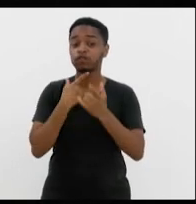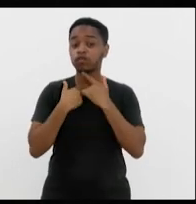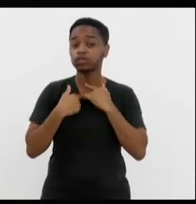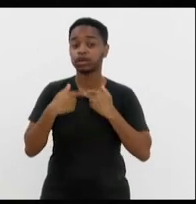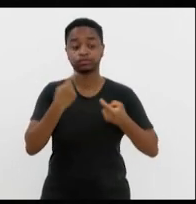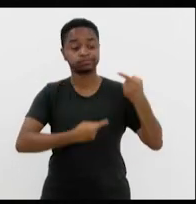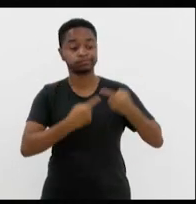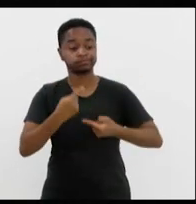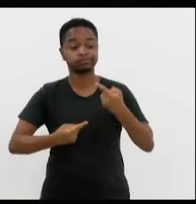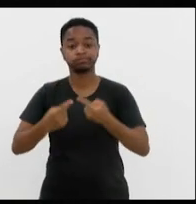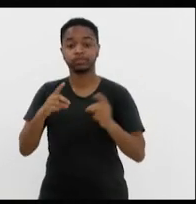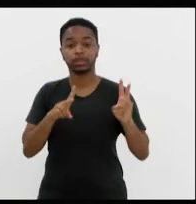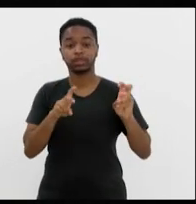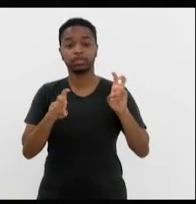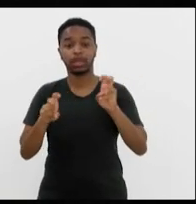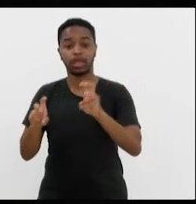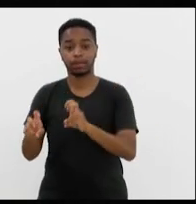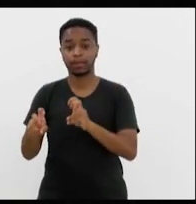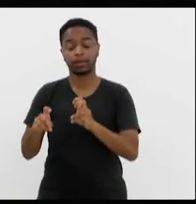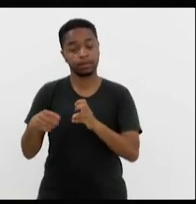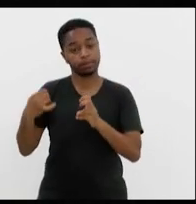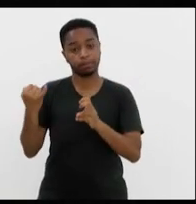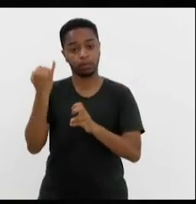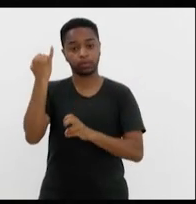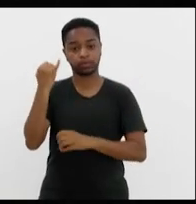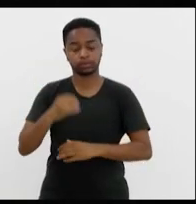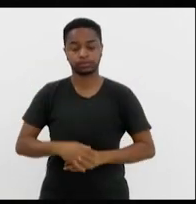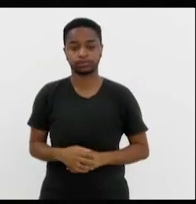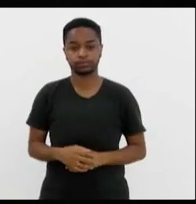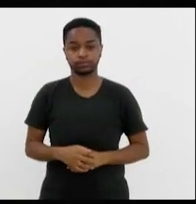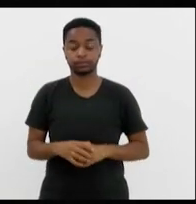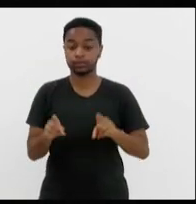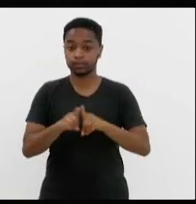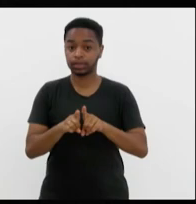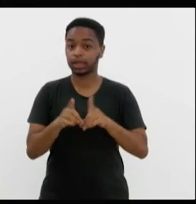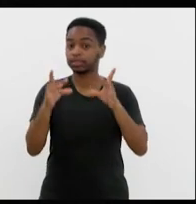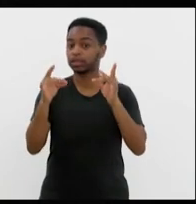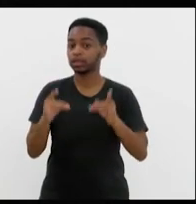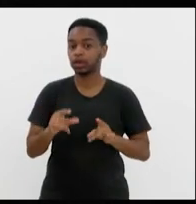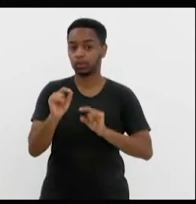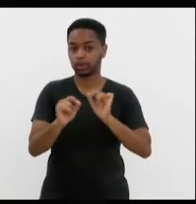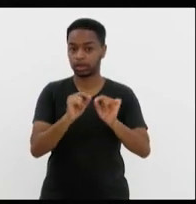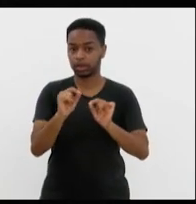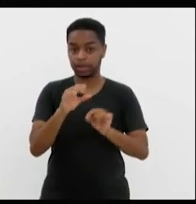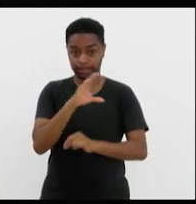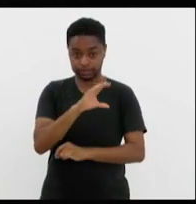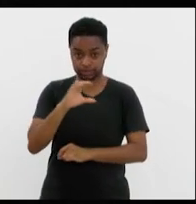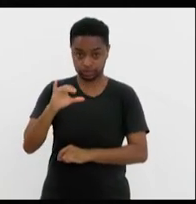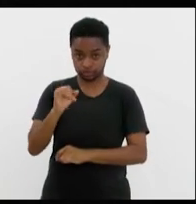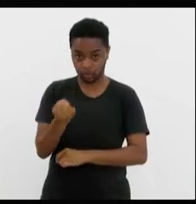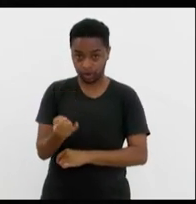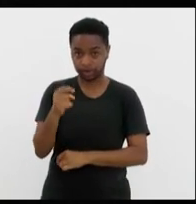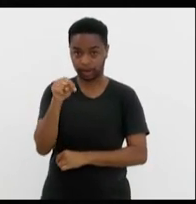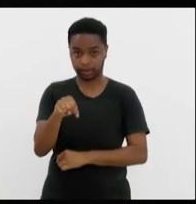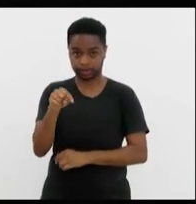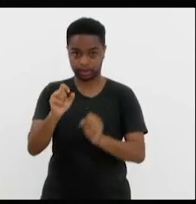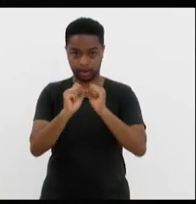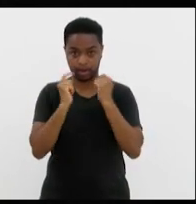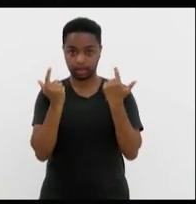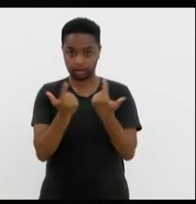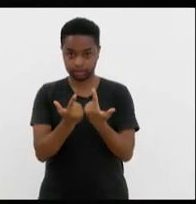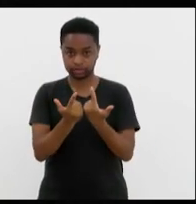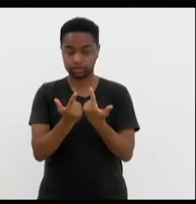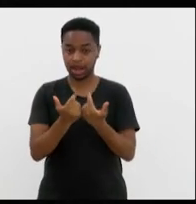dialogar sobre esse reajuste tão necessário. E um detalhe, a Comissão de Constituição e Justiça dessa casa,